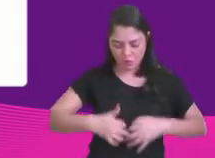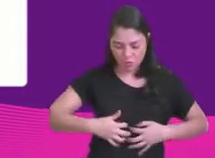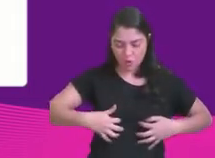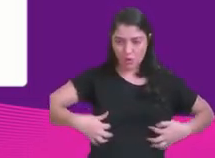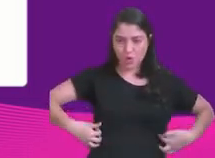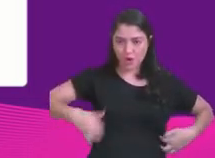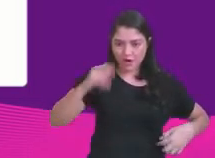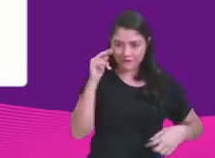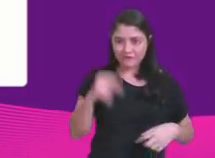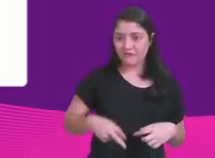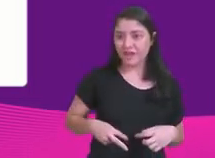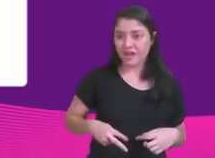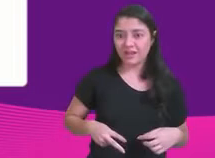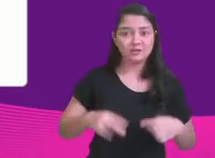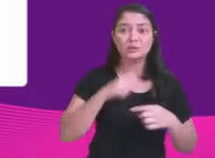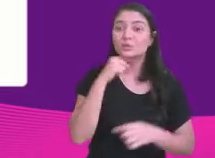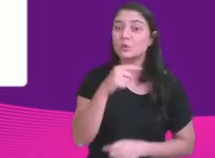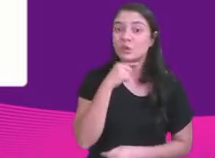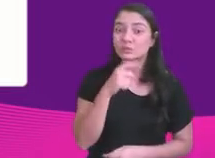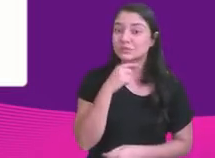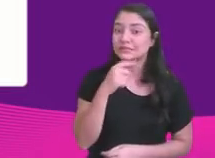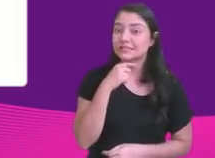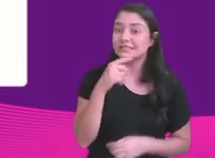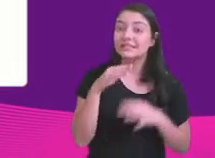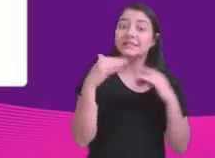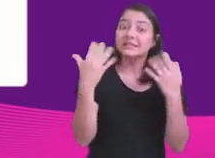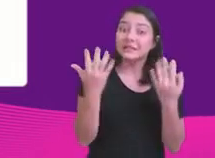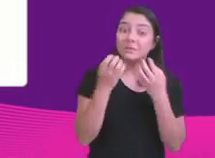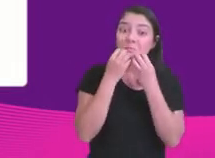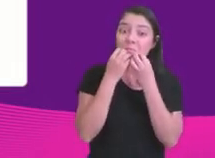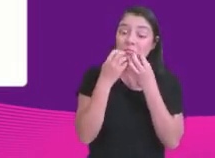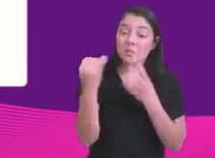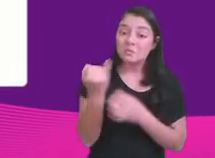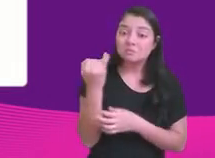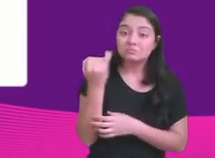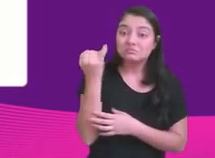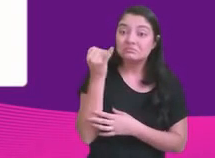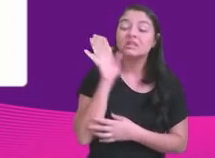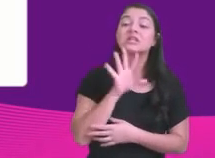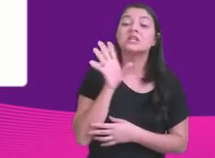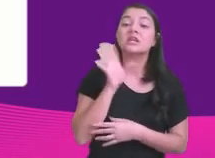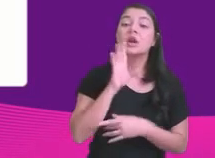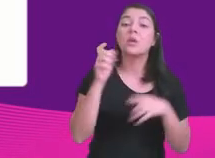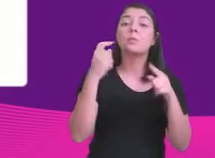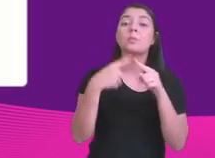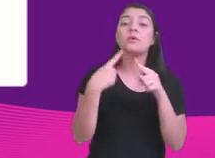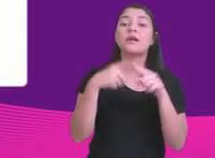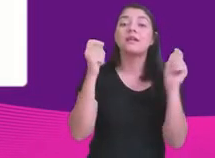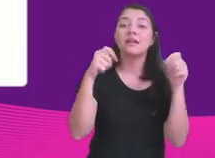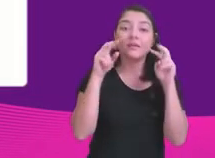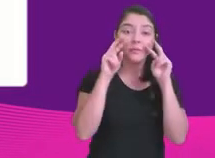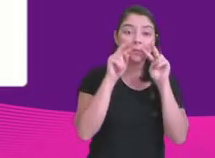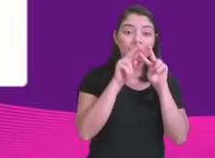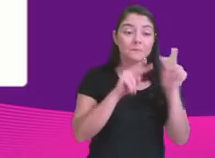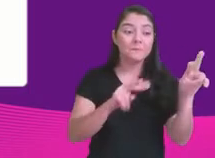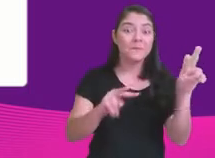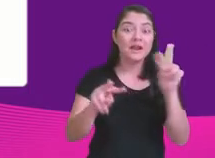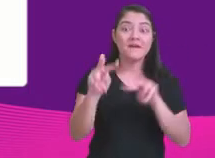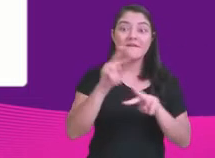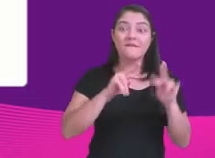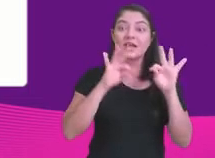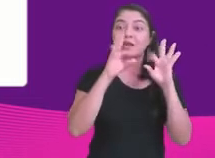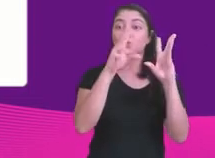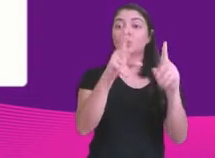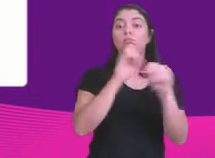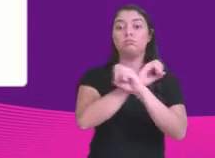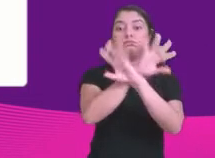muito difícil nós termos a precisão que nós temos quando nós temos uma imagem magnificada. Isso, obviamente,